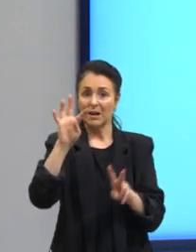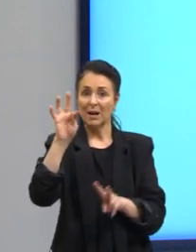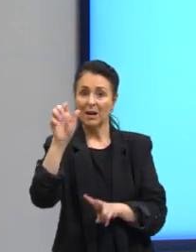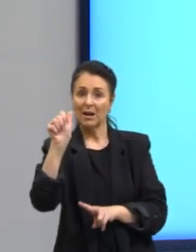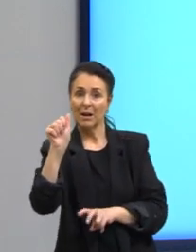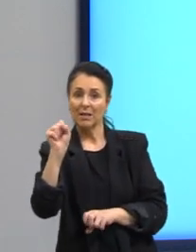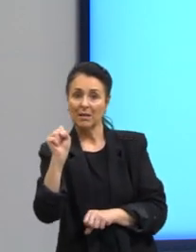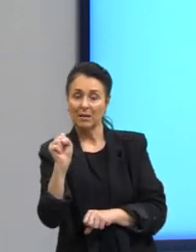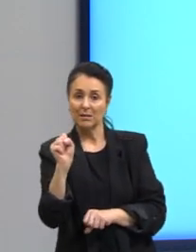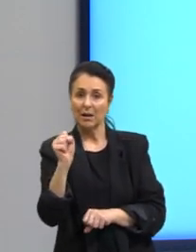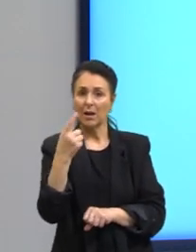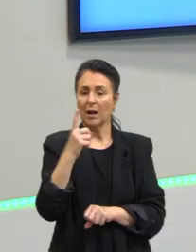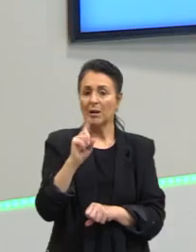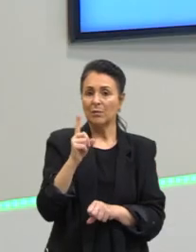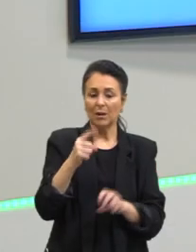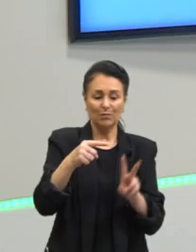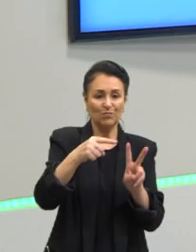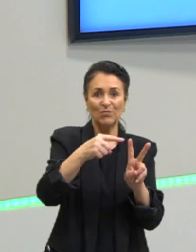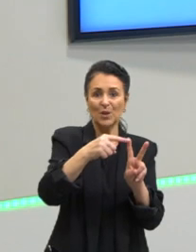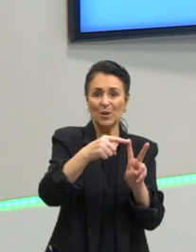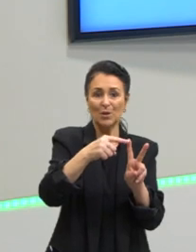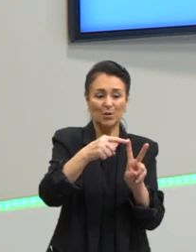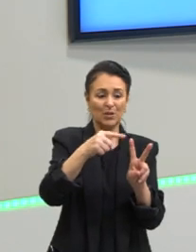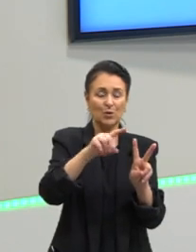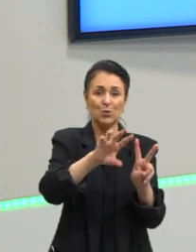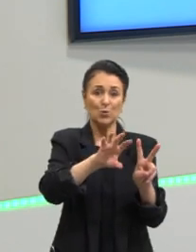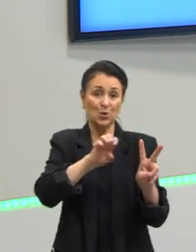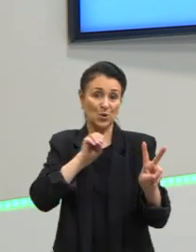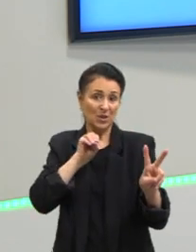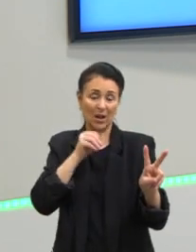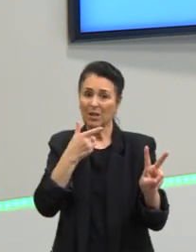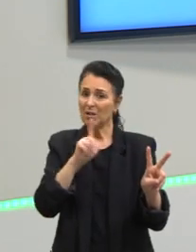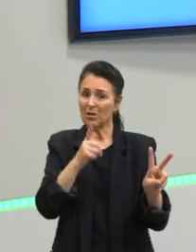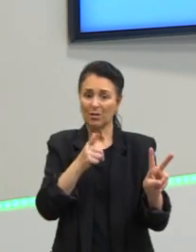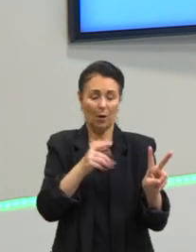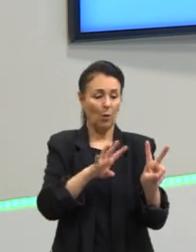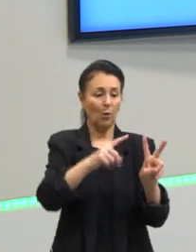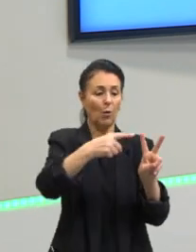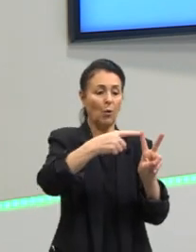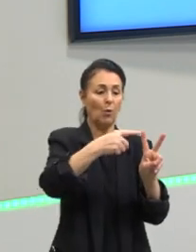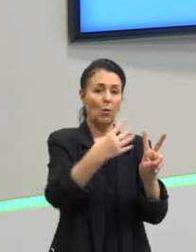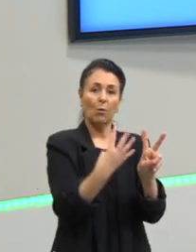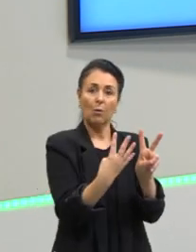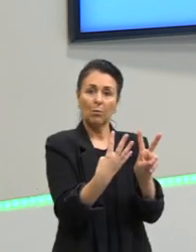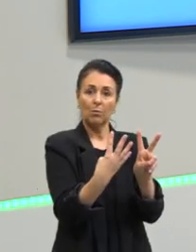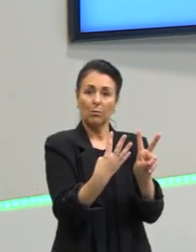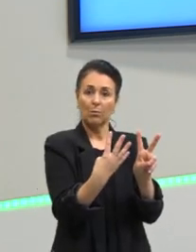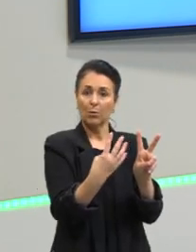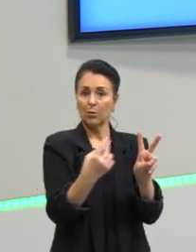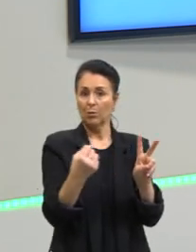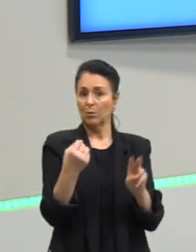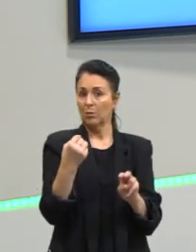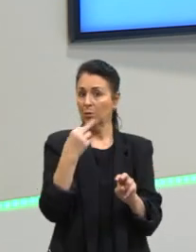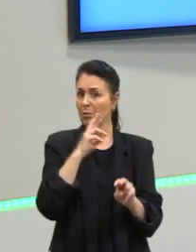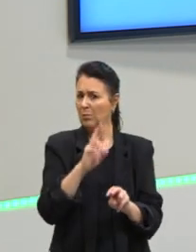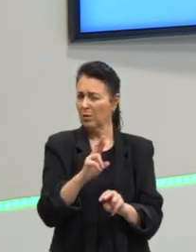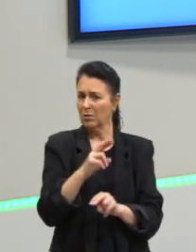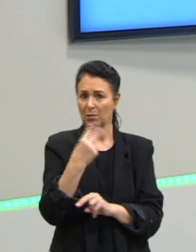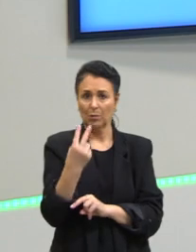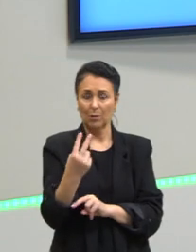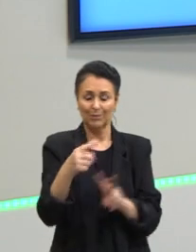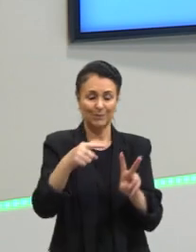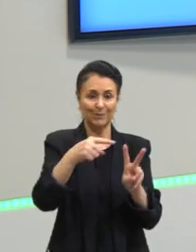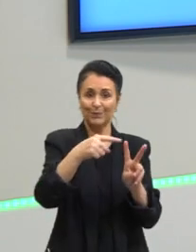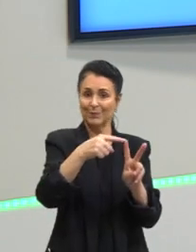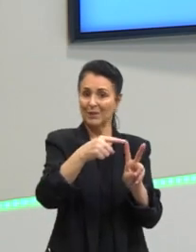onde a gente está indo ela nós vamos ter um número exato como raiz quadrada de quatro por exemplo que é igual a dois isso não acontece para essas raízes